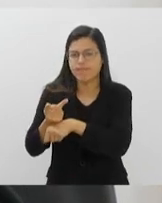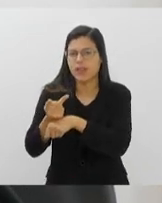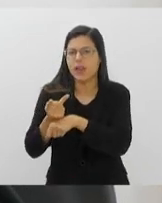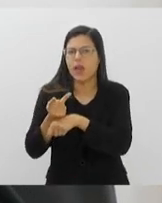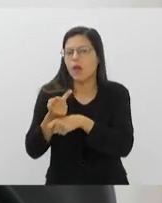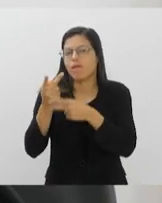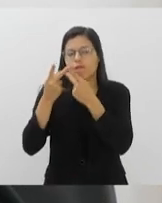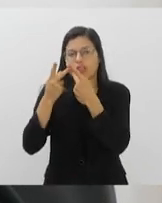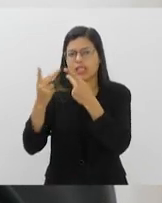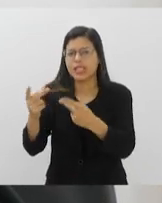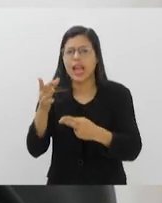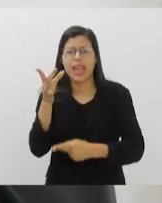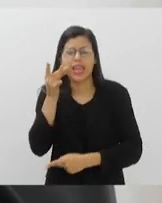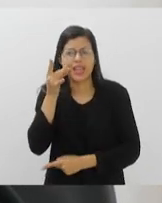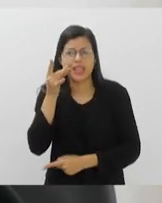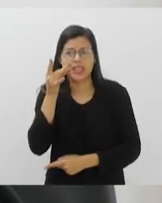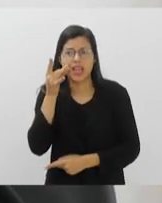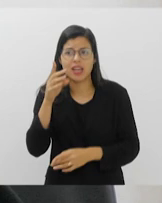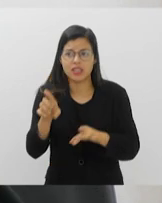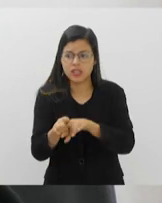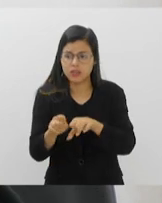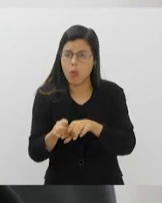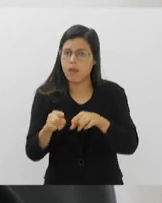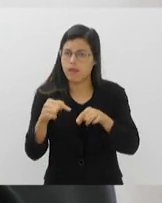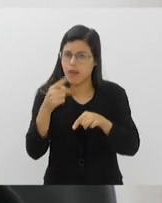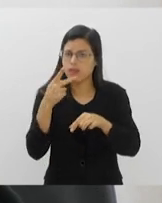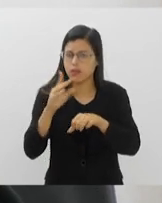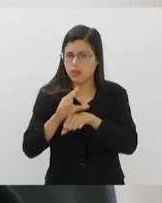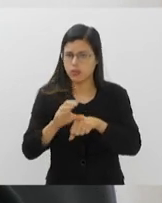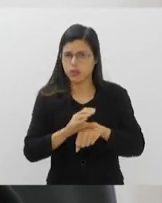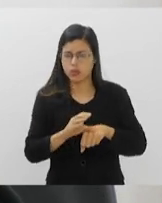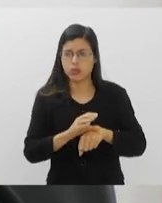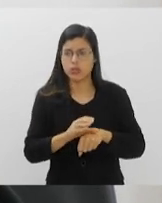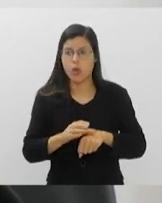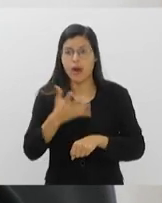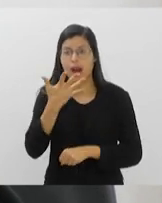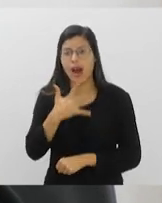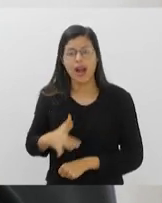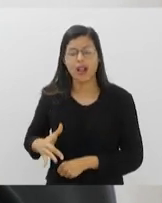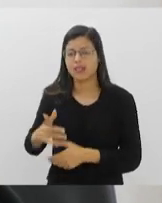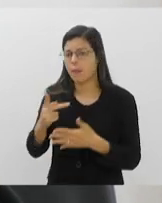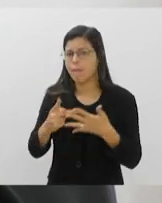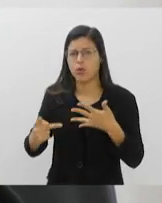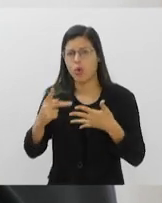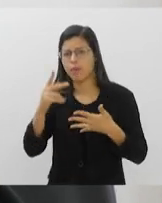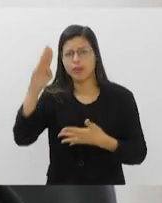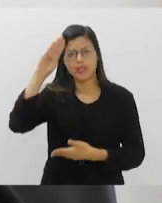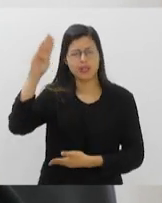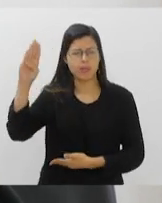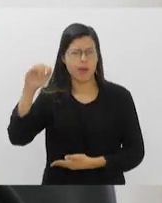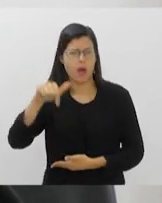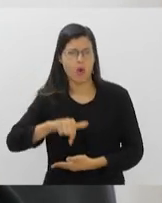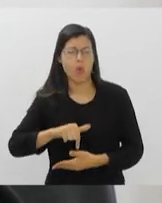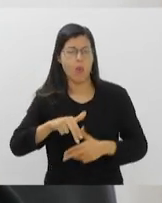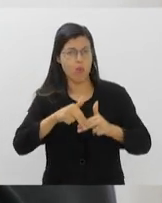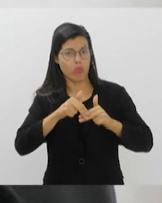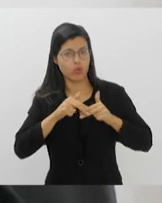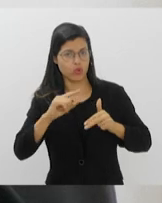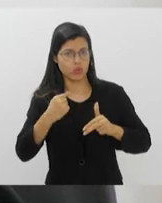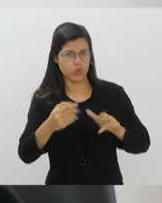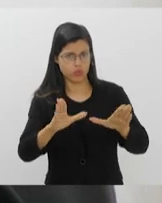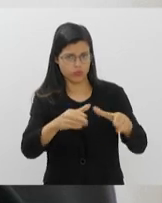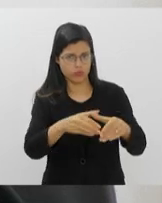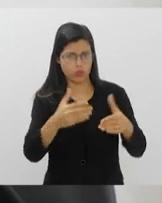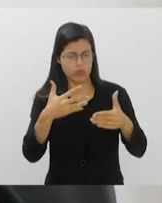juridicamente o que diz a nossa Constituição que criança é a prioridade absoluta e É nesse sentido que nós grupos de